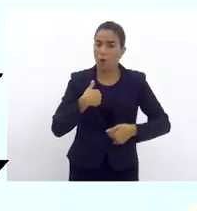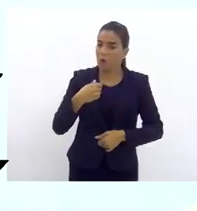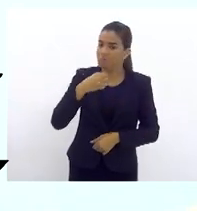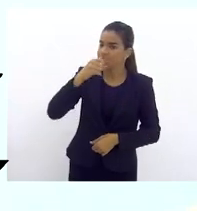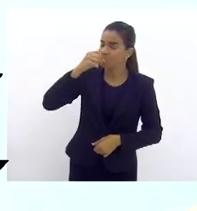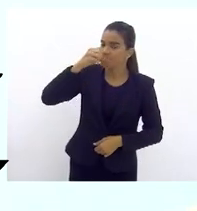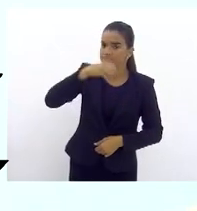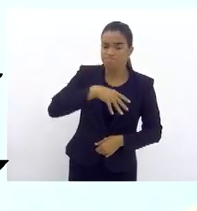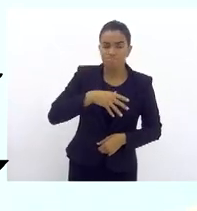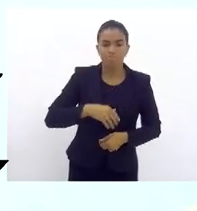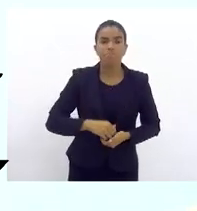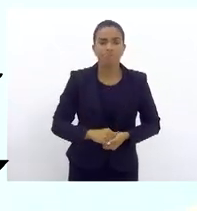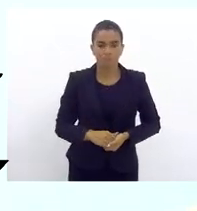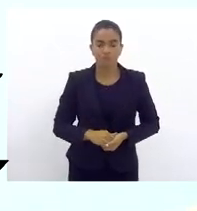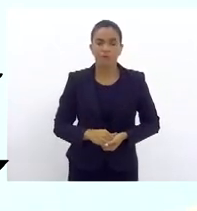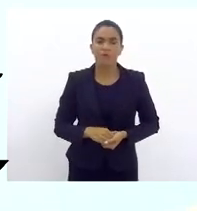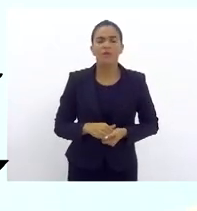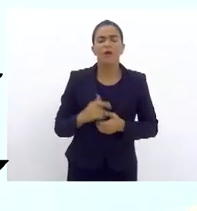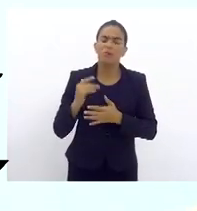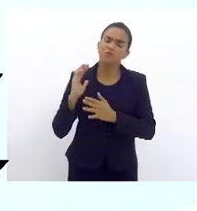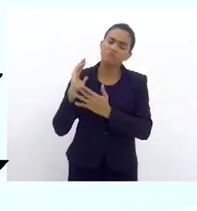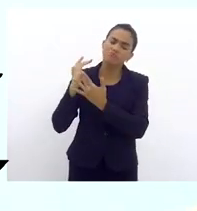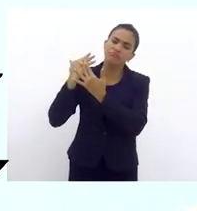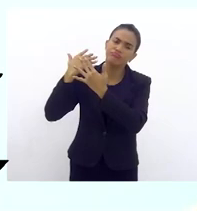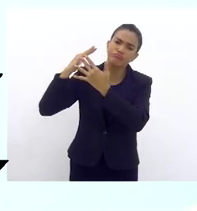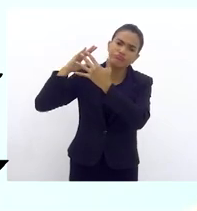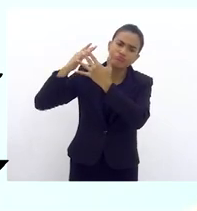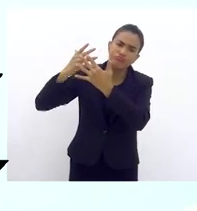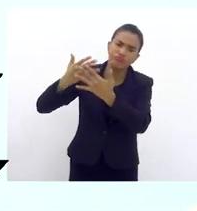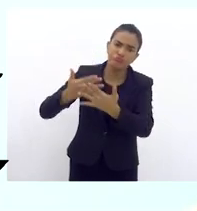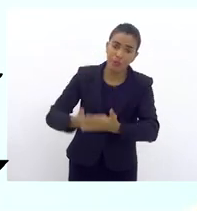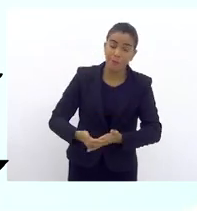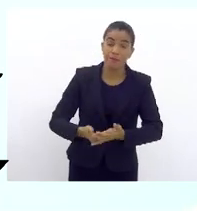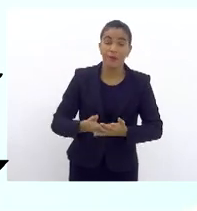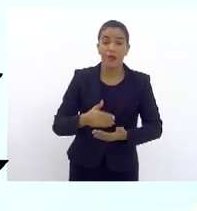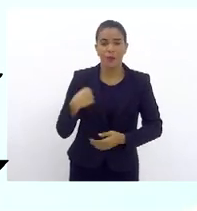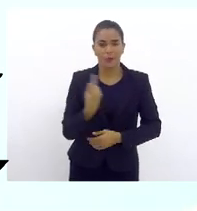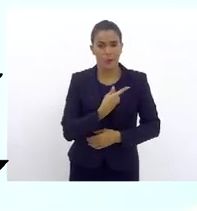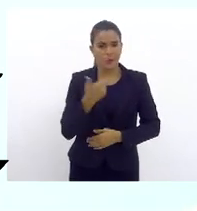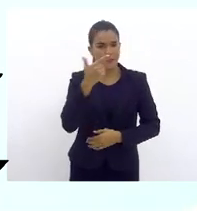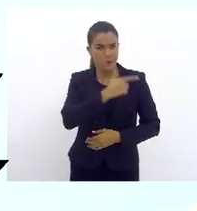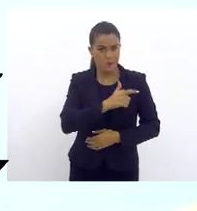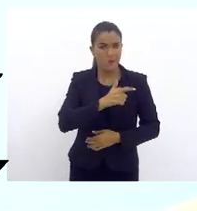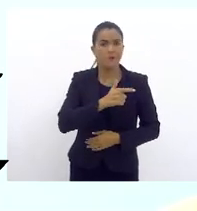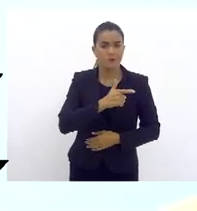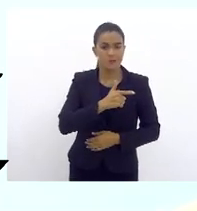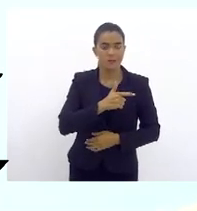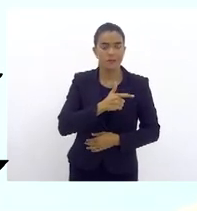impressionante então ao longo desse tempo nós conseguimos